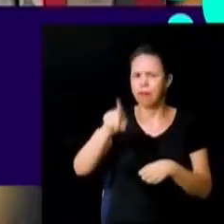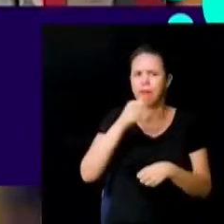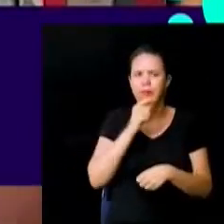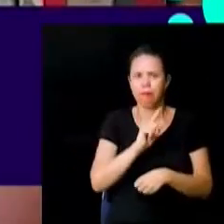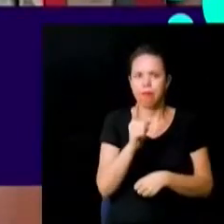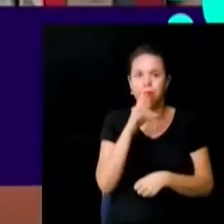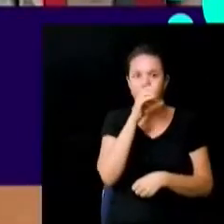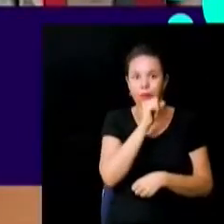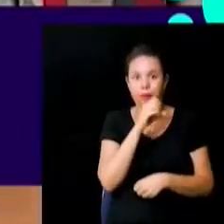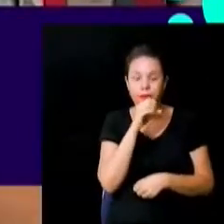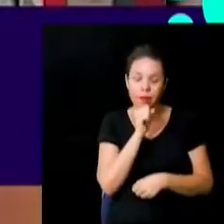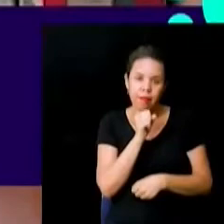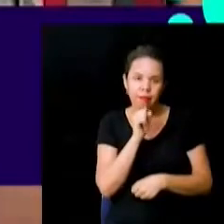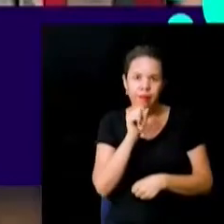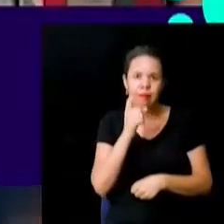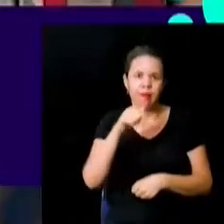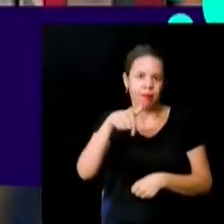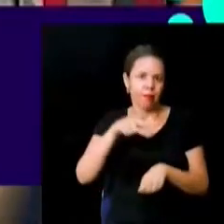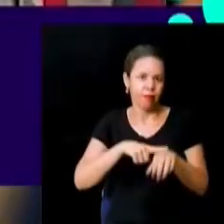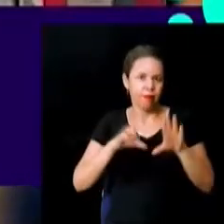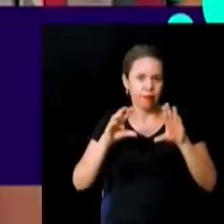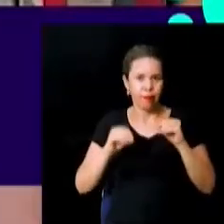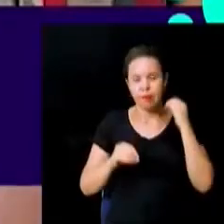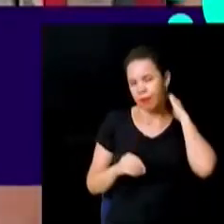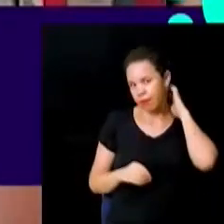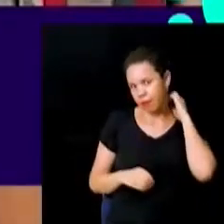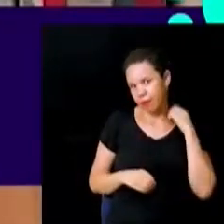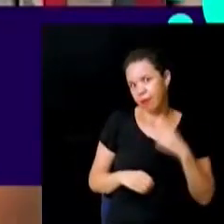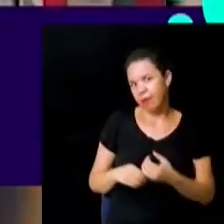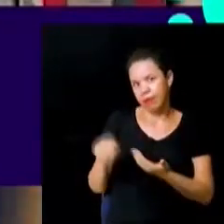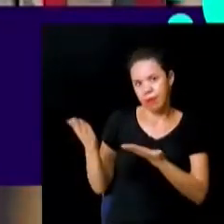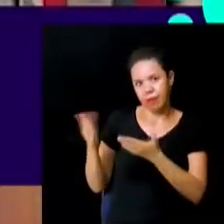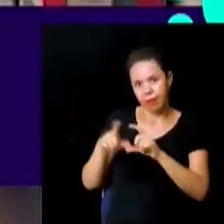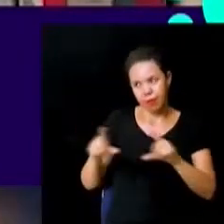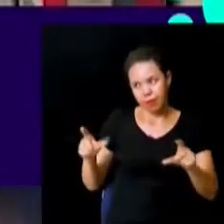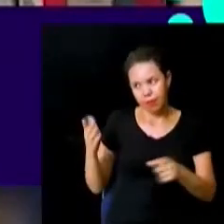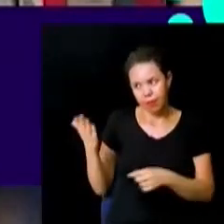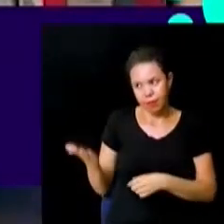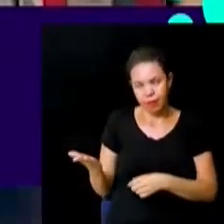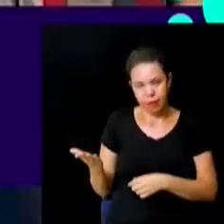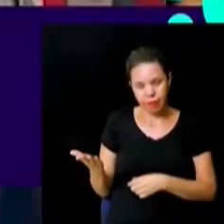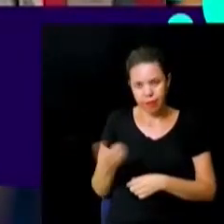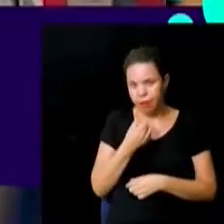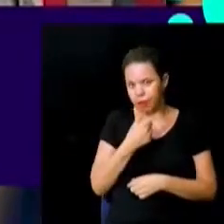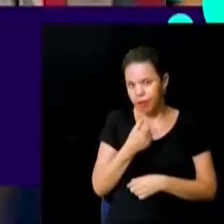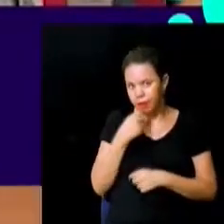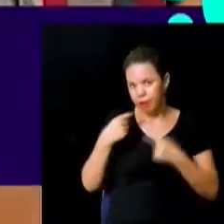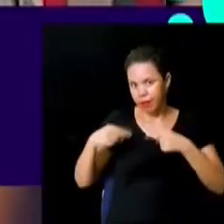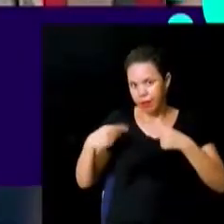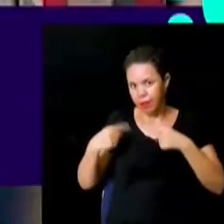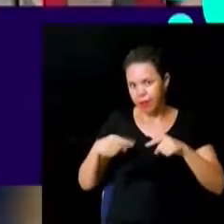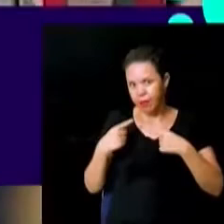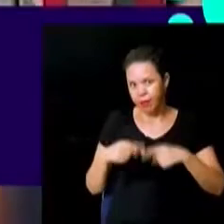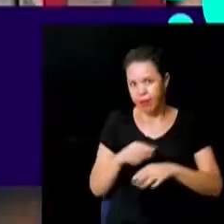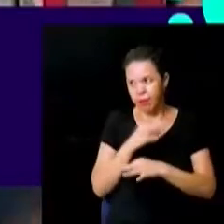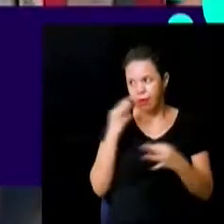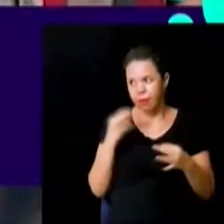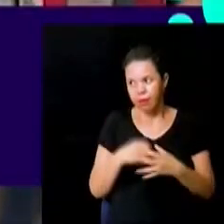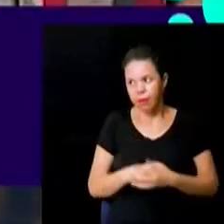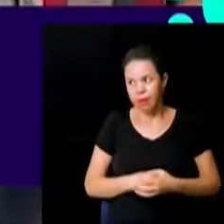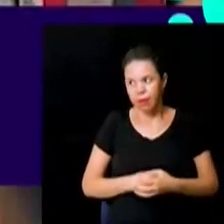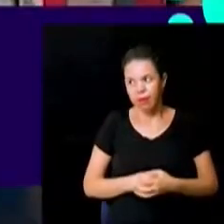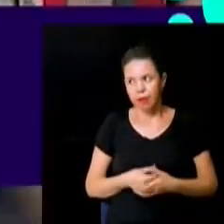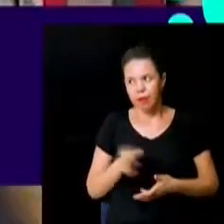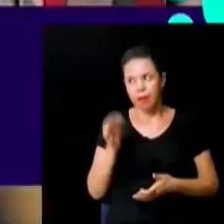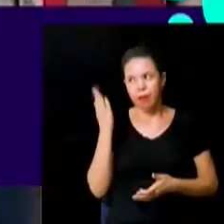Foram, neste sábado às 19 horas no Interiorano Comedy Club. É um stand-up musical muito ótimo